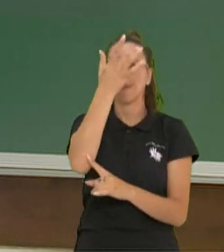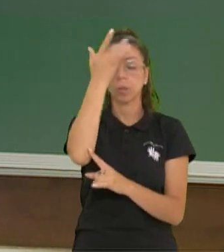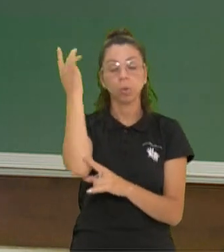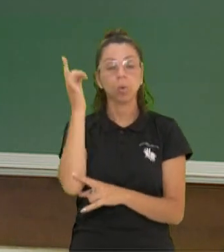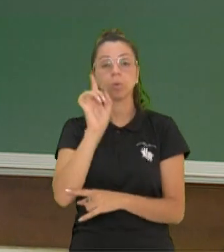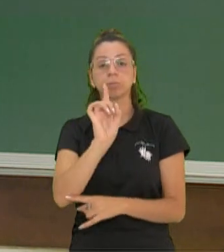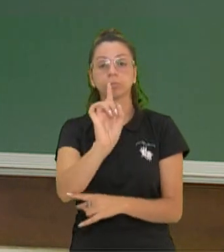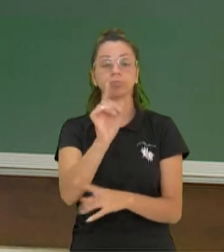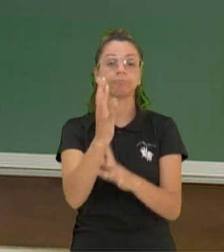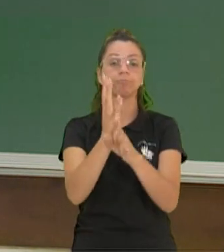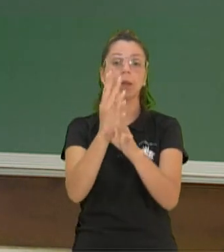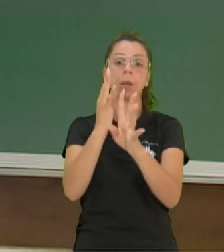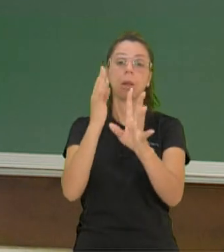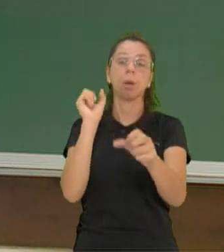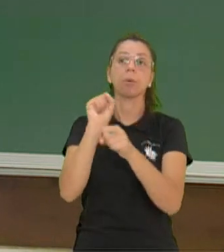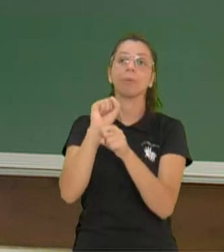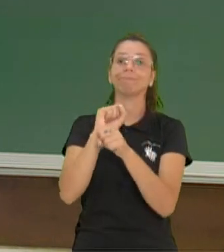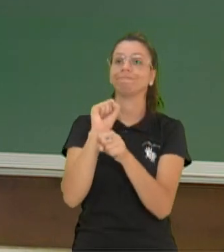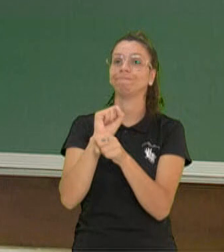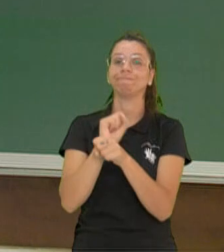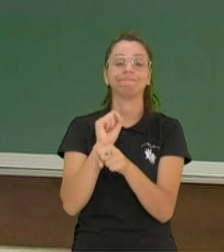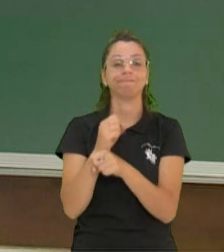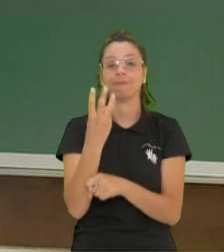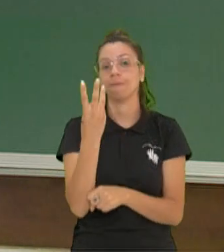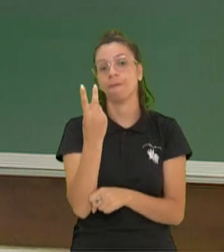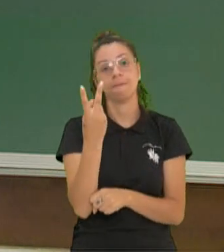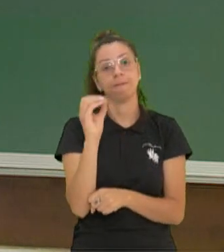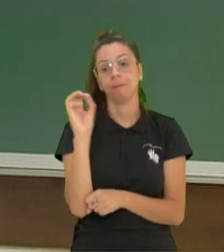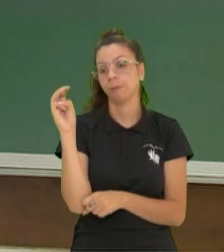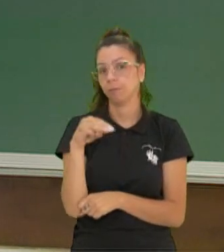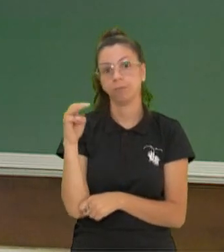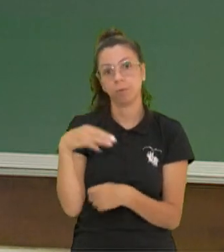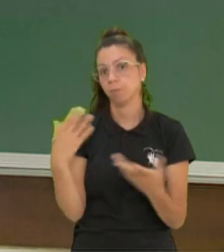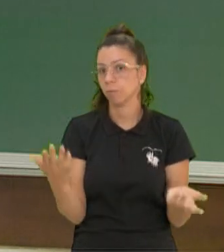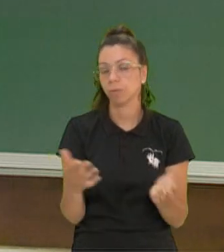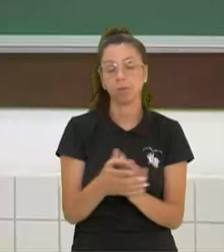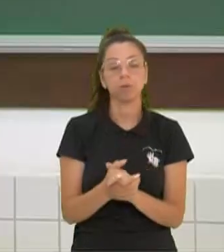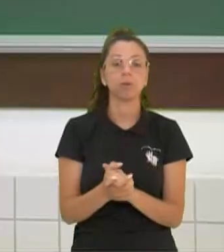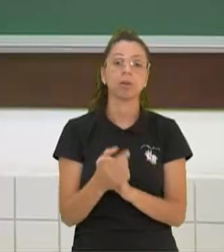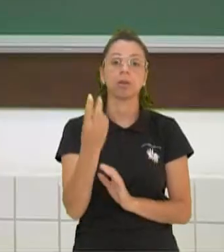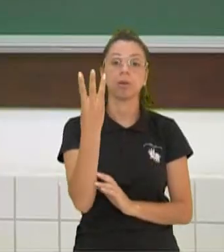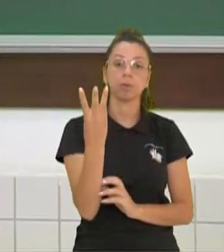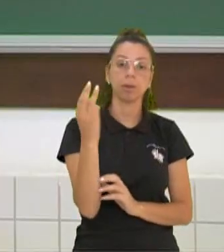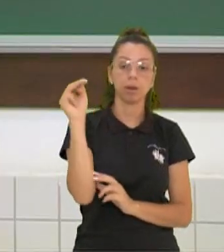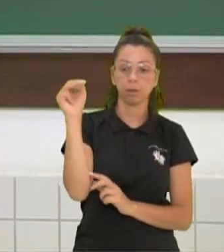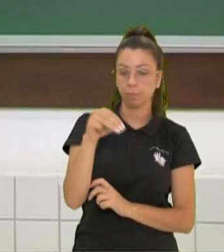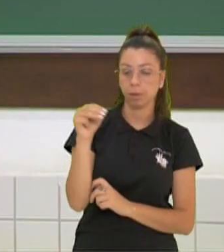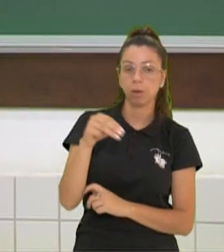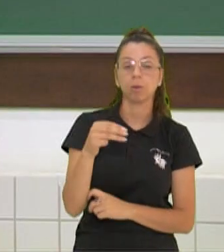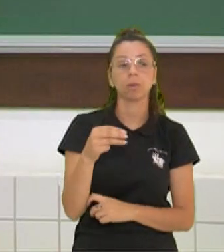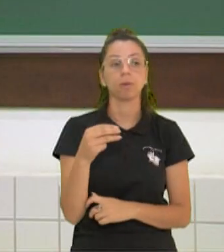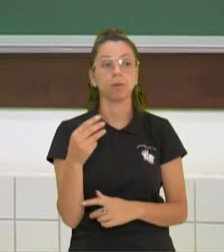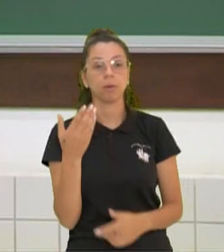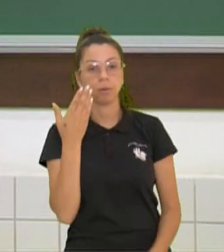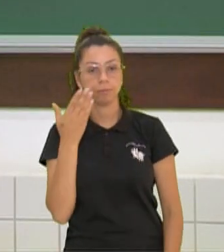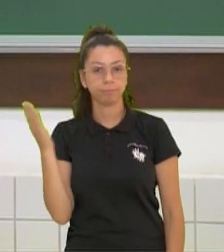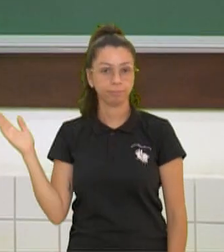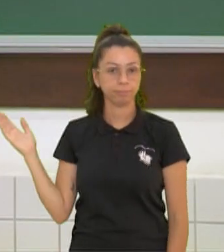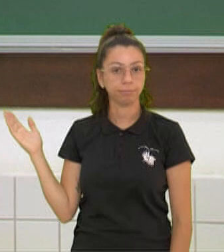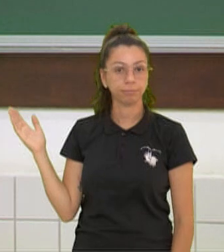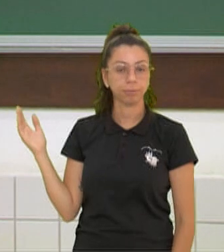vez. Esperando para assistir, não ia aguentar 20 minutos na fila, né? Então, o tempo máximo é 3 minutos, falado pela